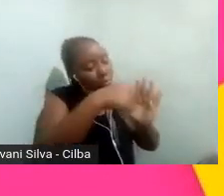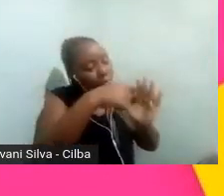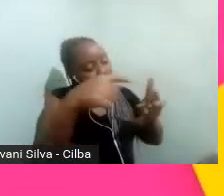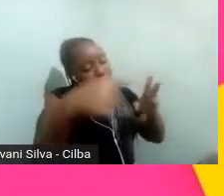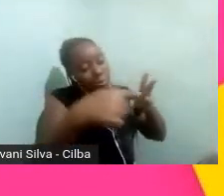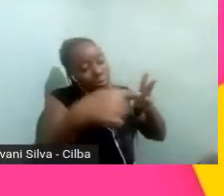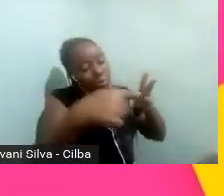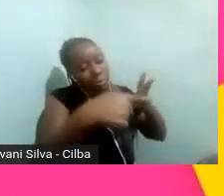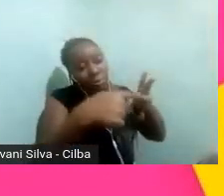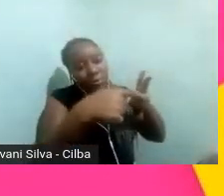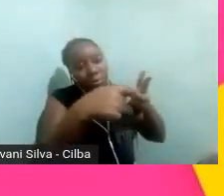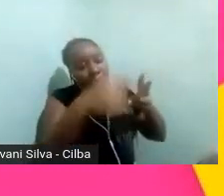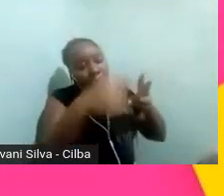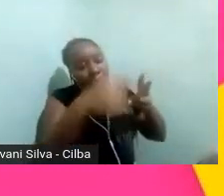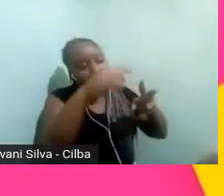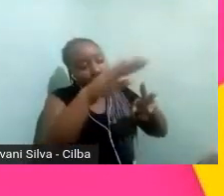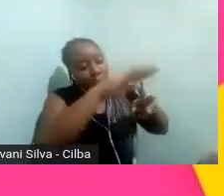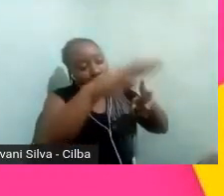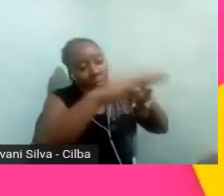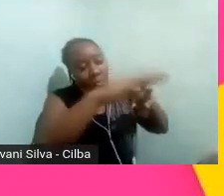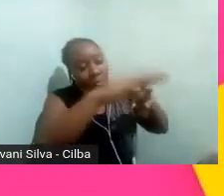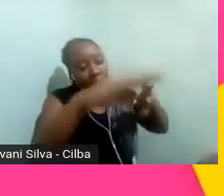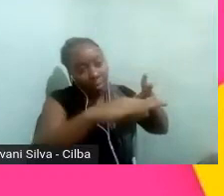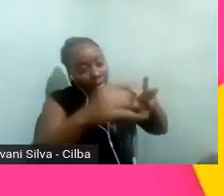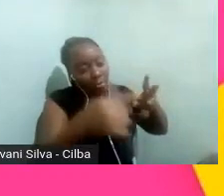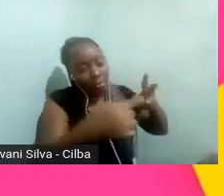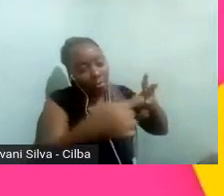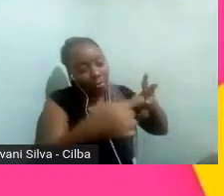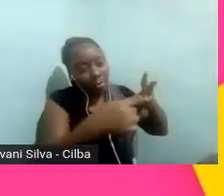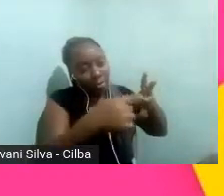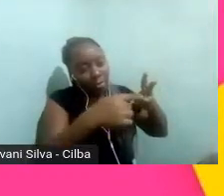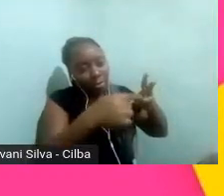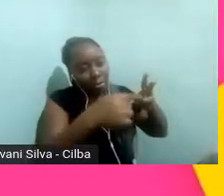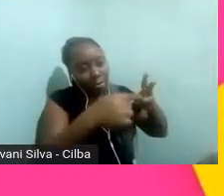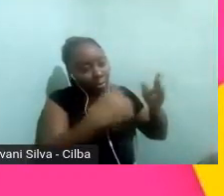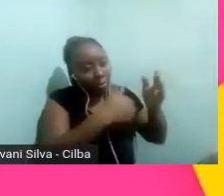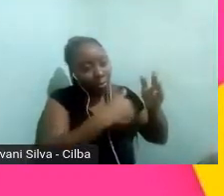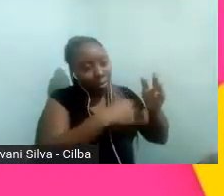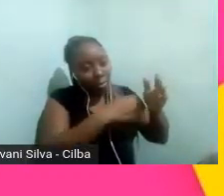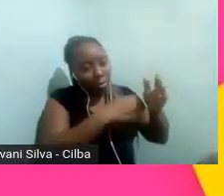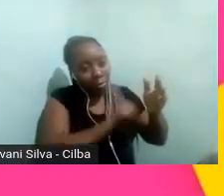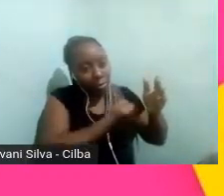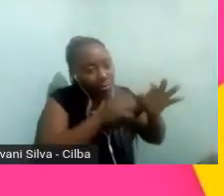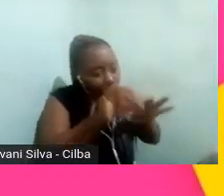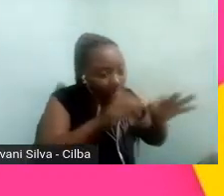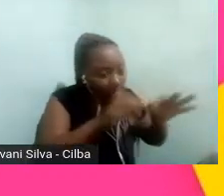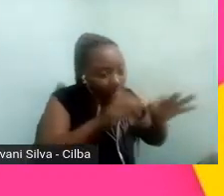última parte desse código, que é chamada de void loop.